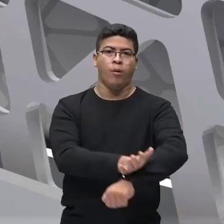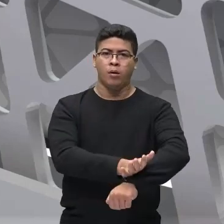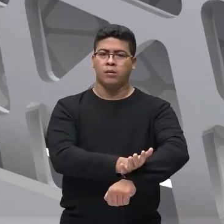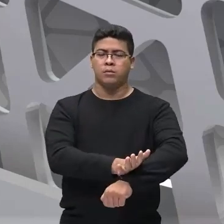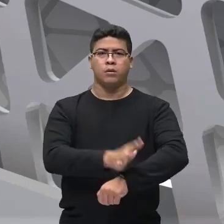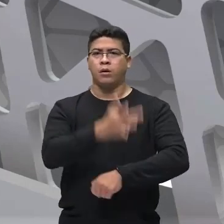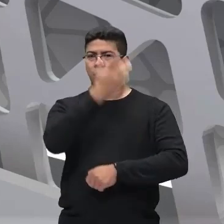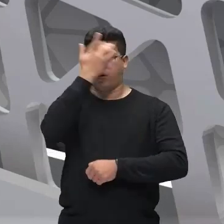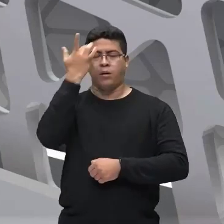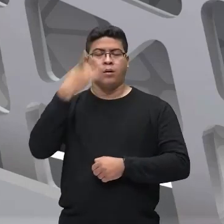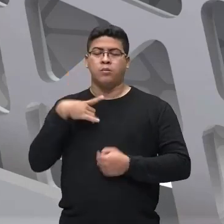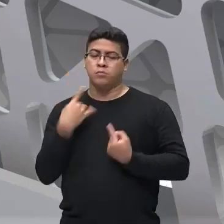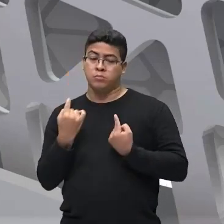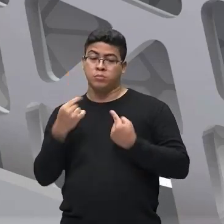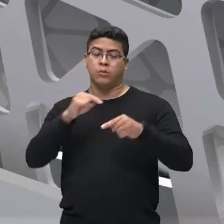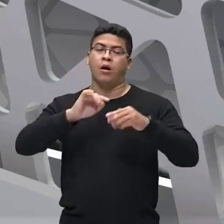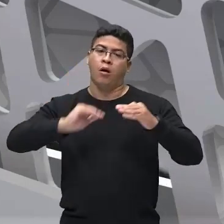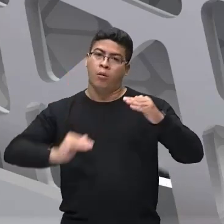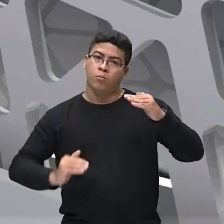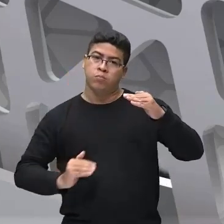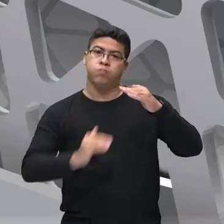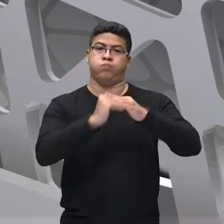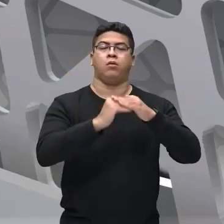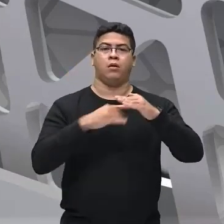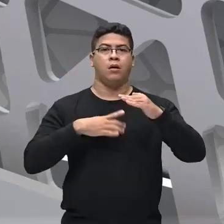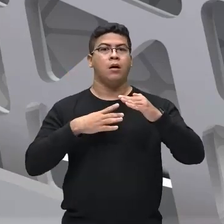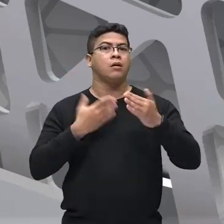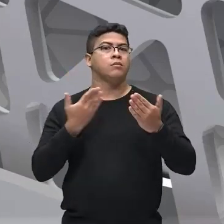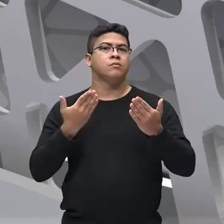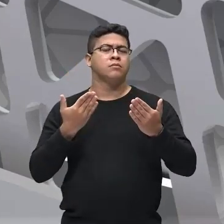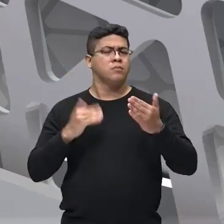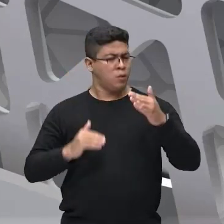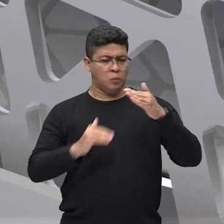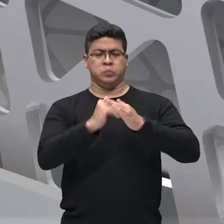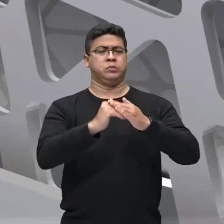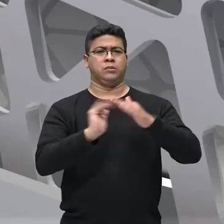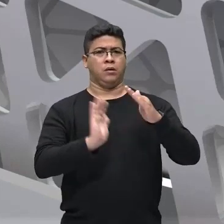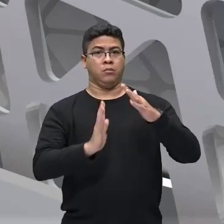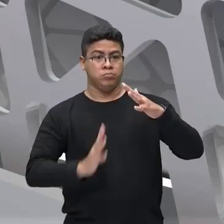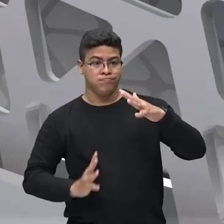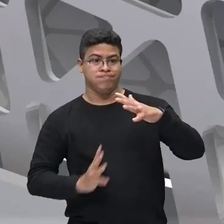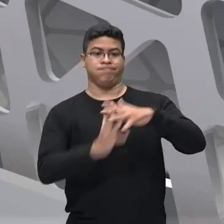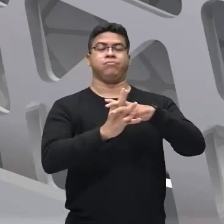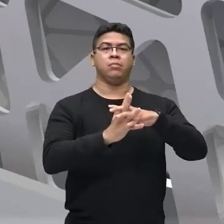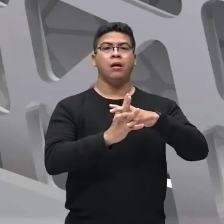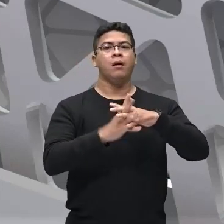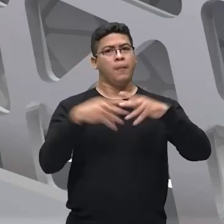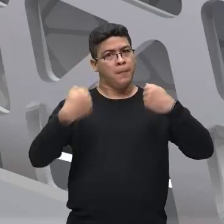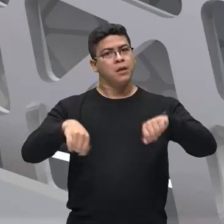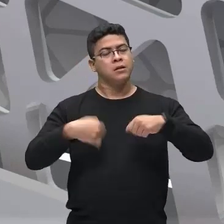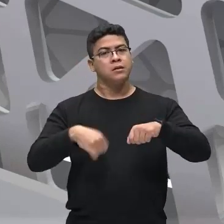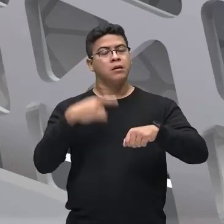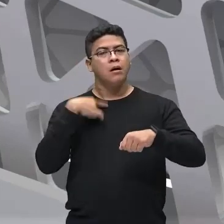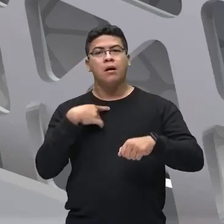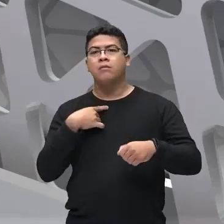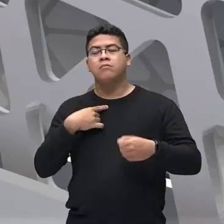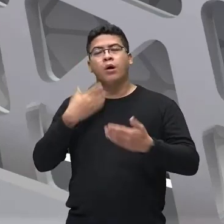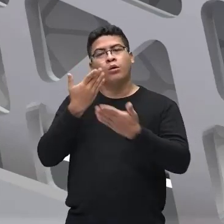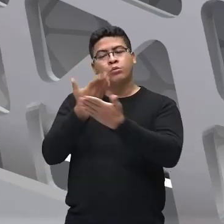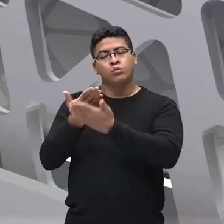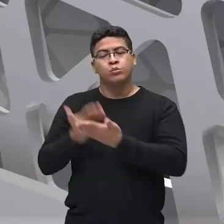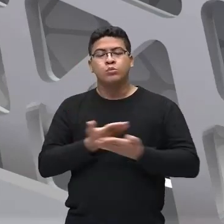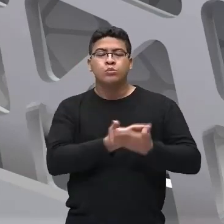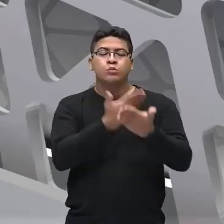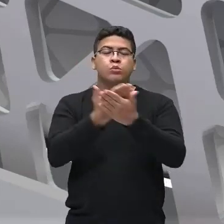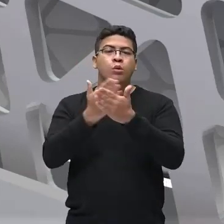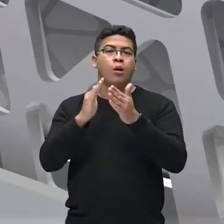atinjam a escolaridade almejada. E aí a Lívia nos diz o quê? Que esse acompanhamento escolar